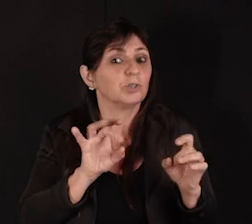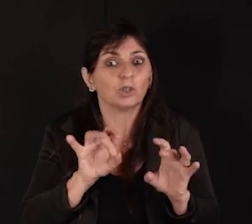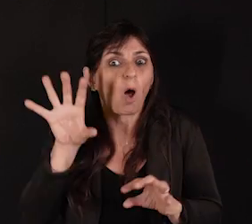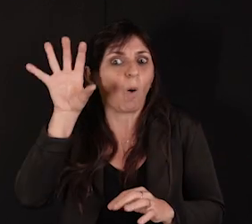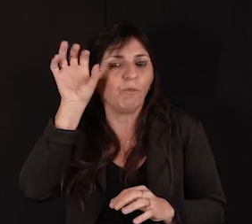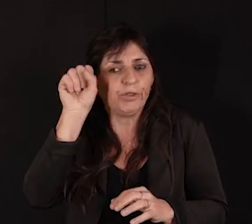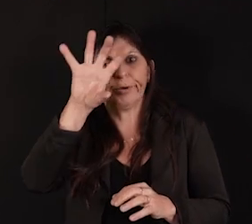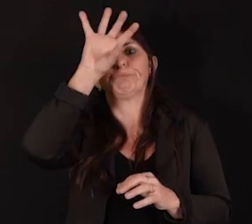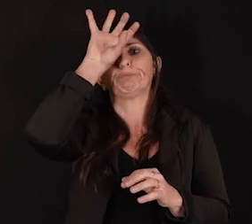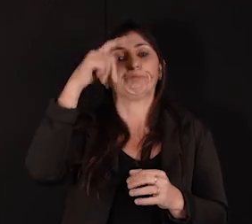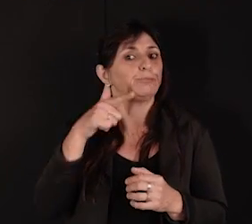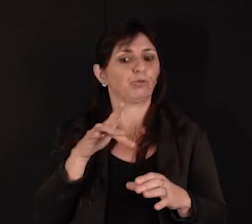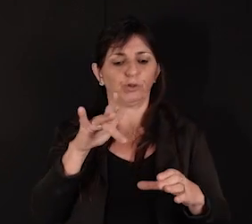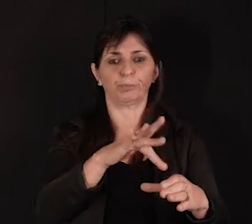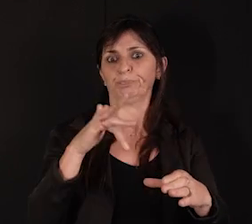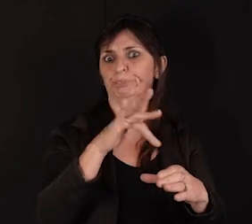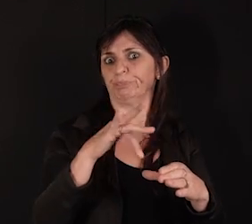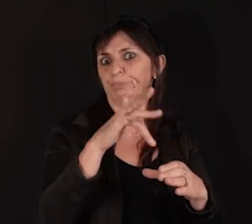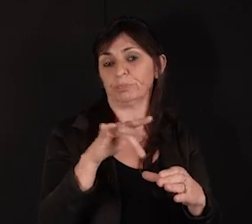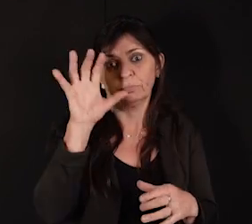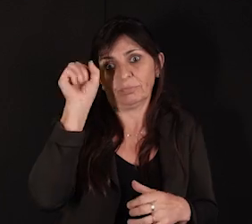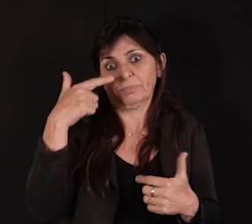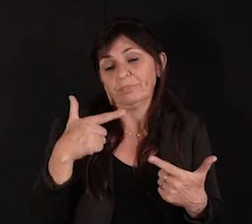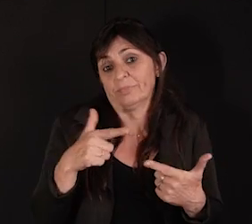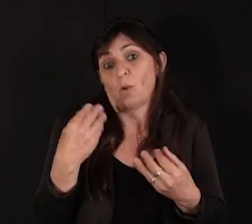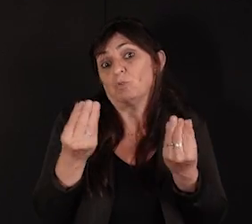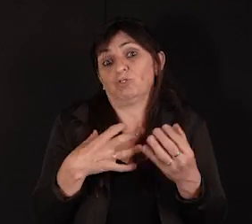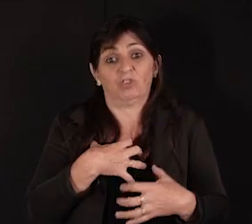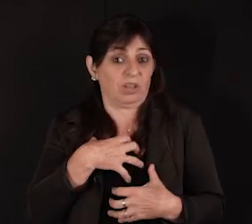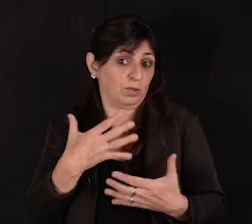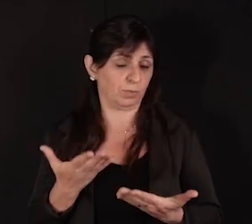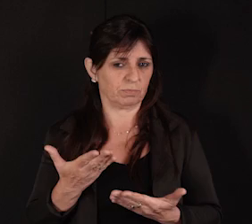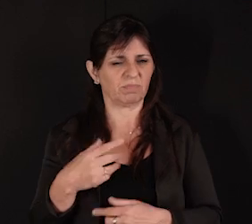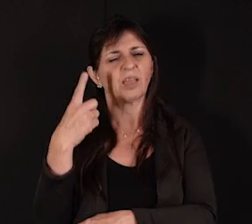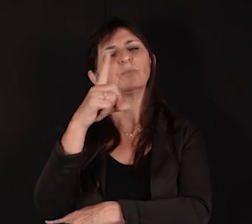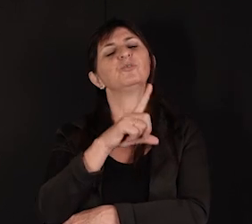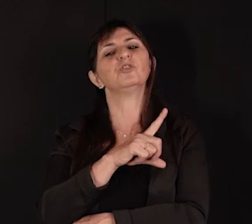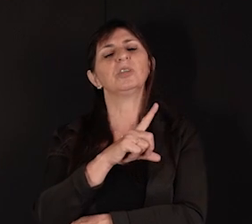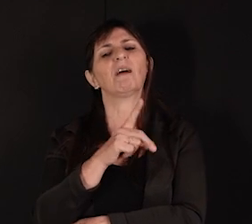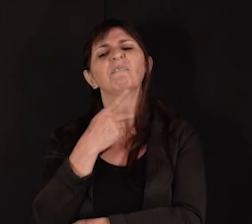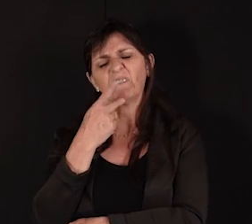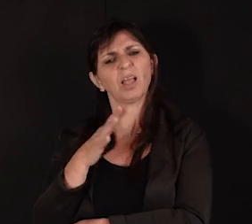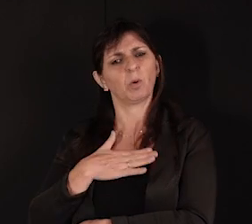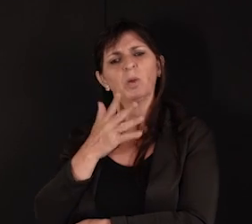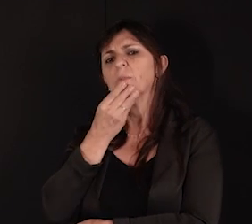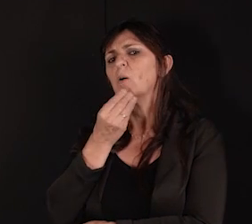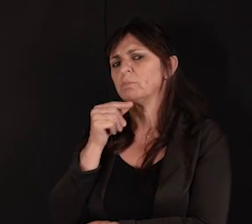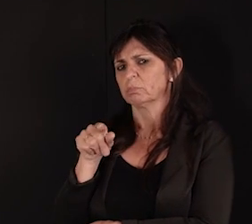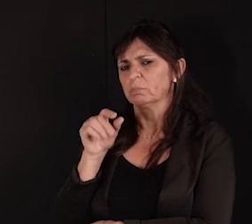não tinha toca-disco, era só através do rádio. E um dia eu cheguei e falei a ele, digo,